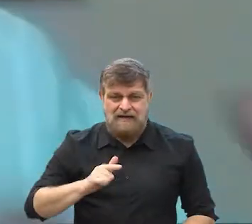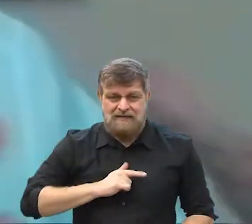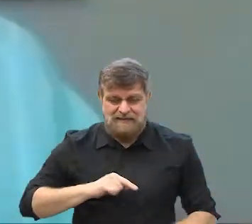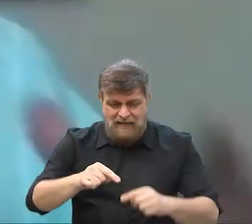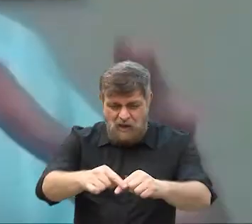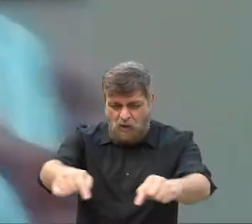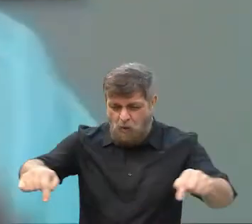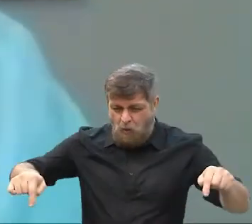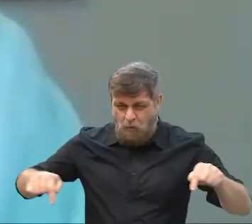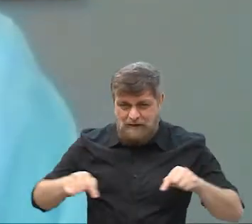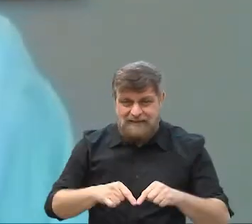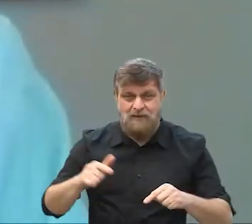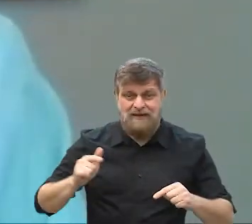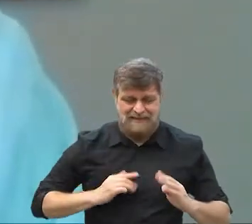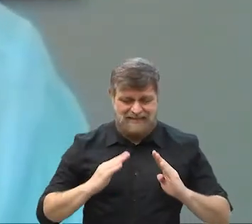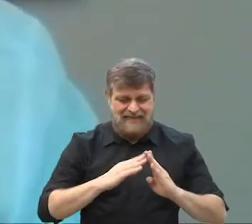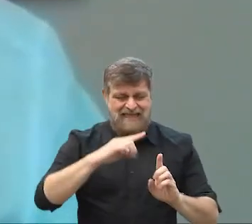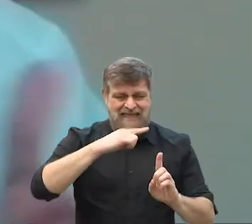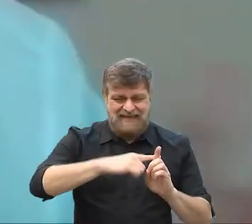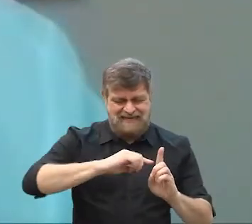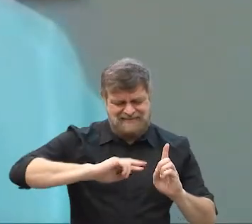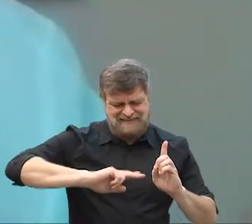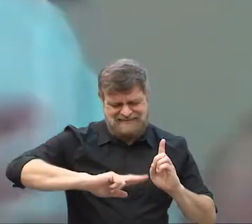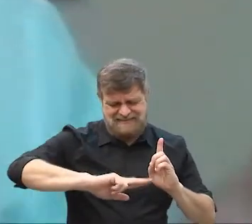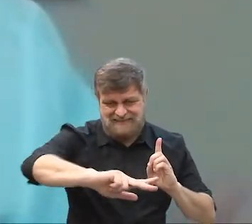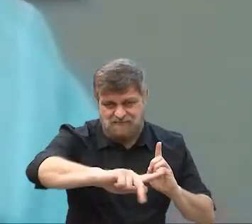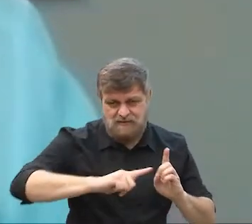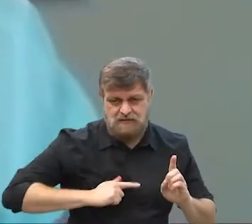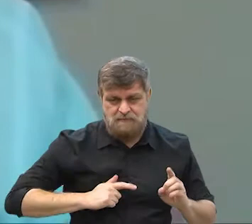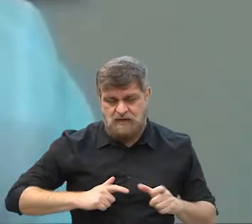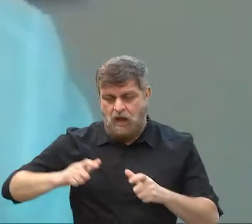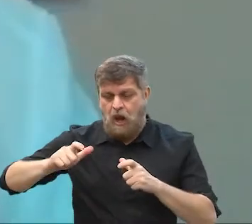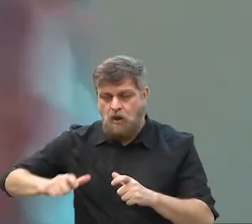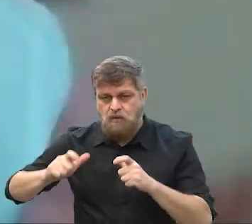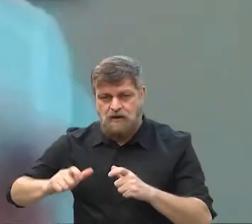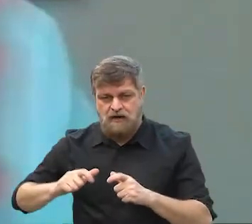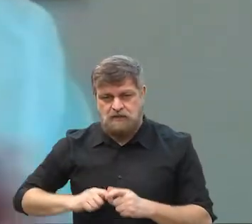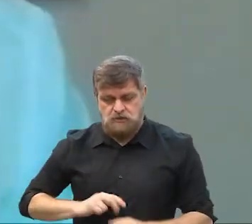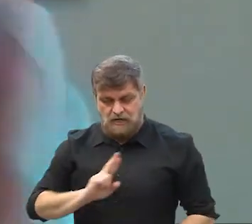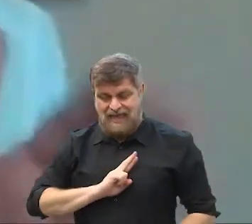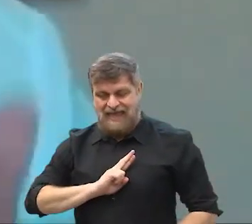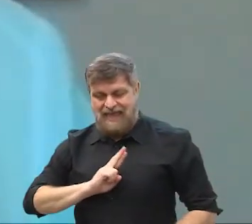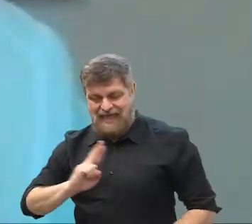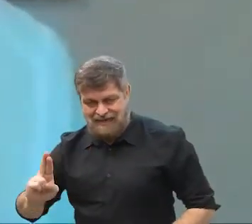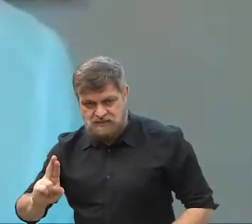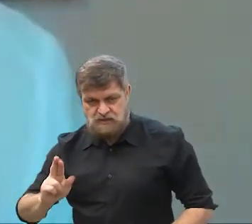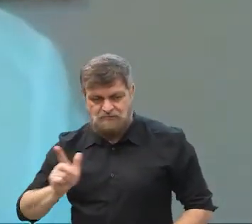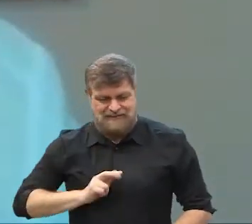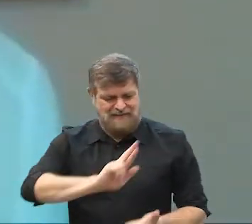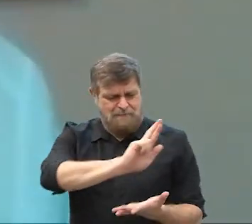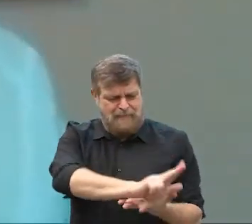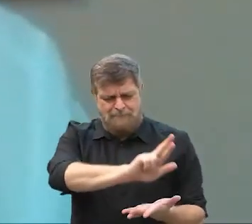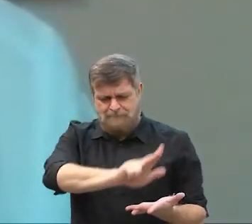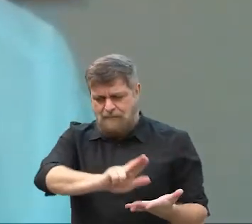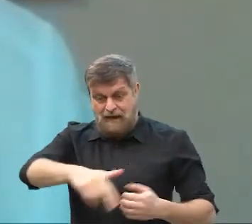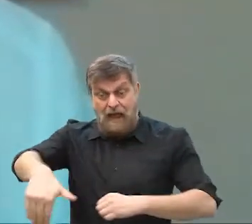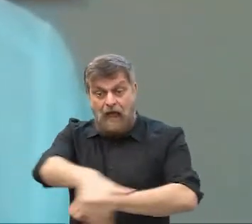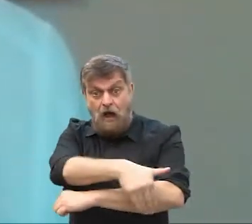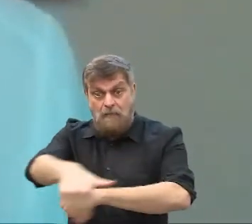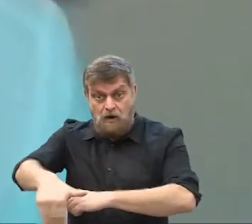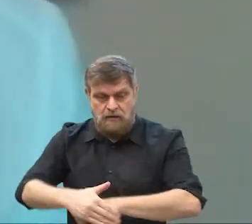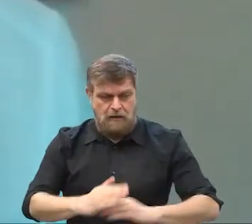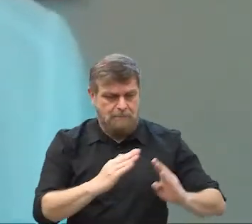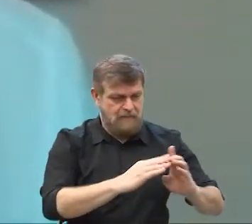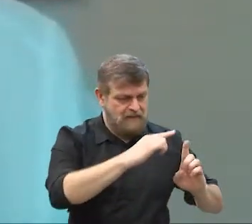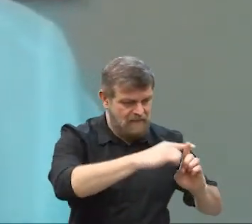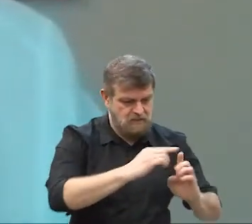com vários templos religiosos ou filosóficos, né? São várias vertentes ali naquela rua. E